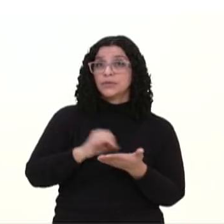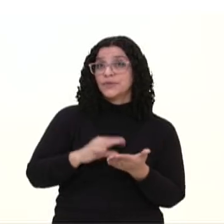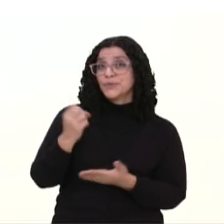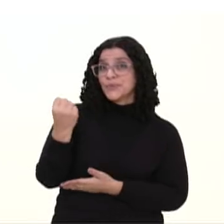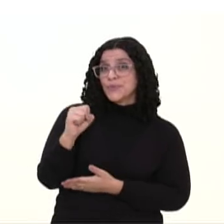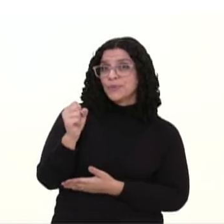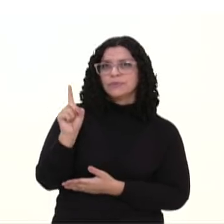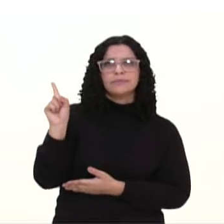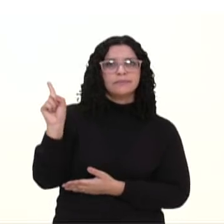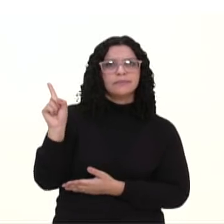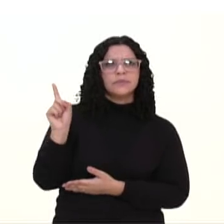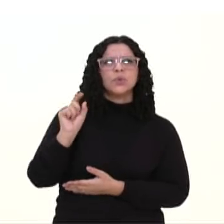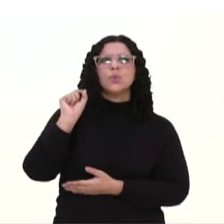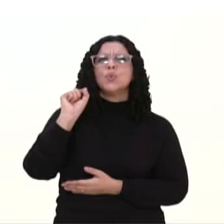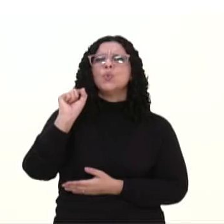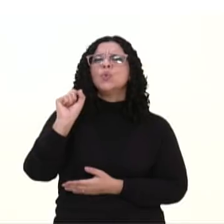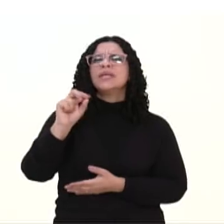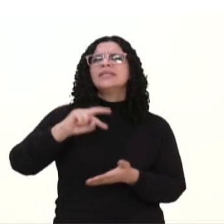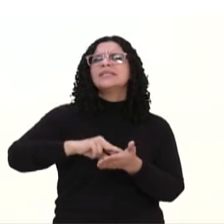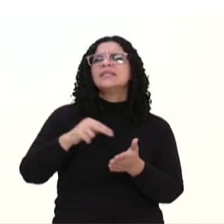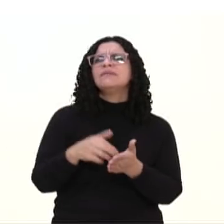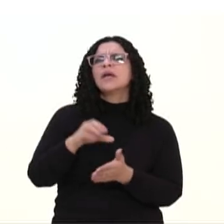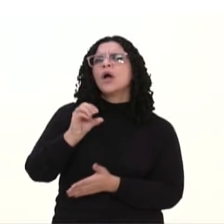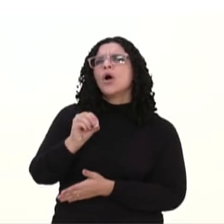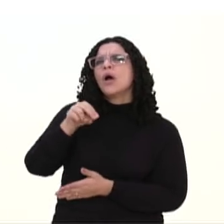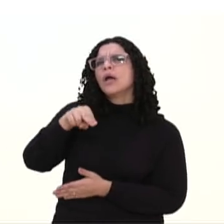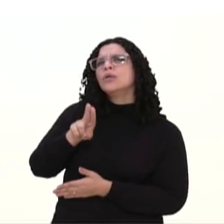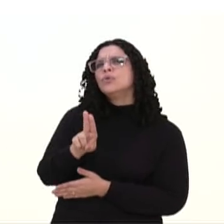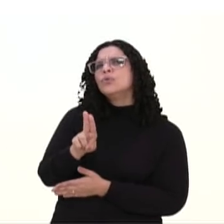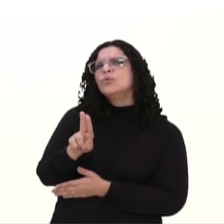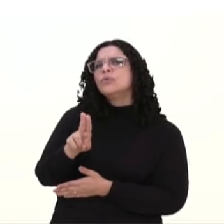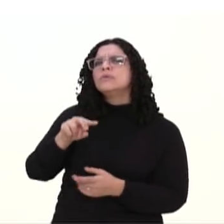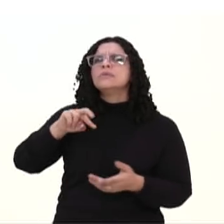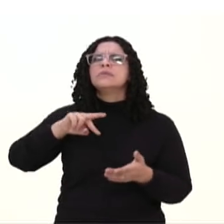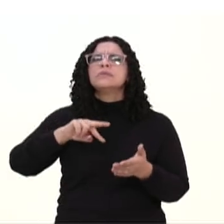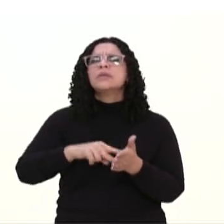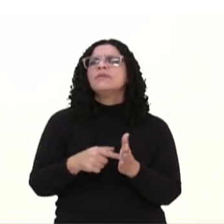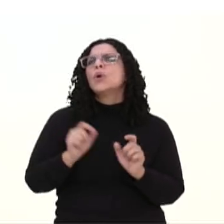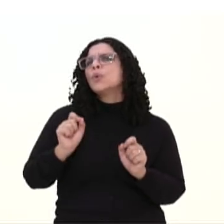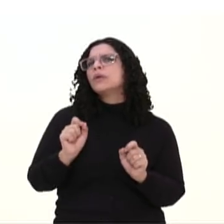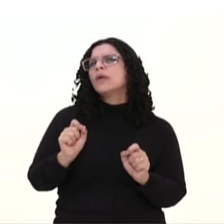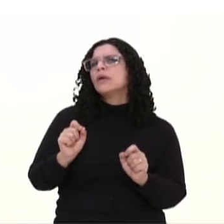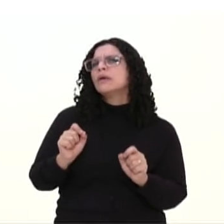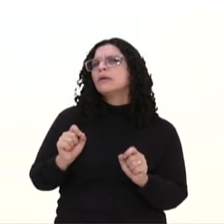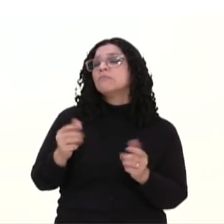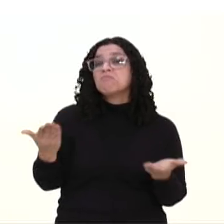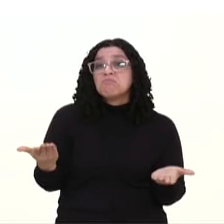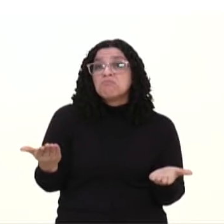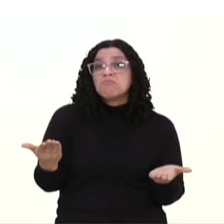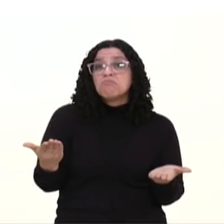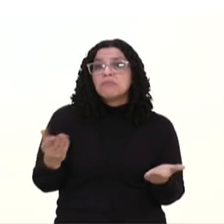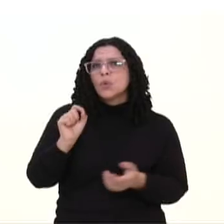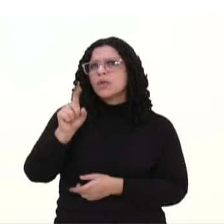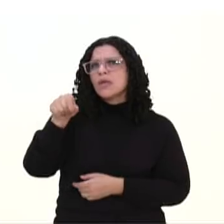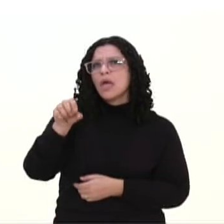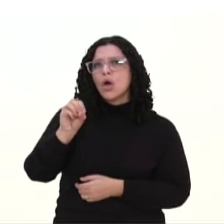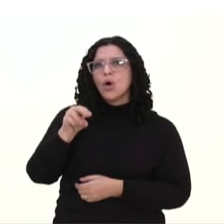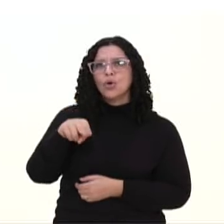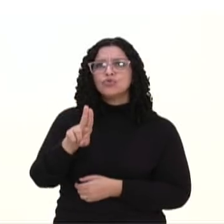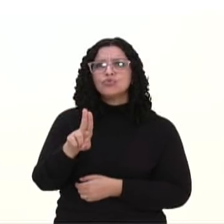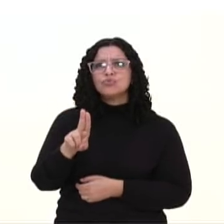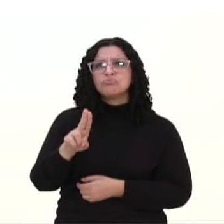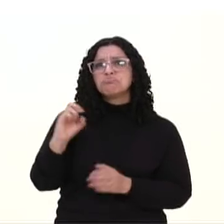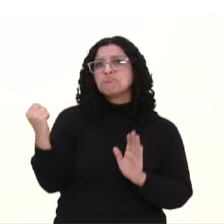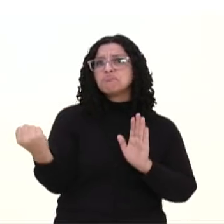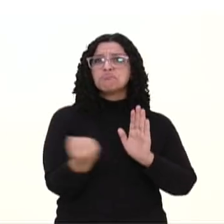Atividade 8. O que é a ONU e para que ela serve? O que é a ONU, gente? Essa,